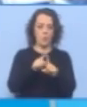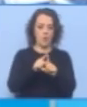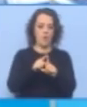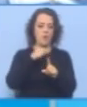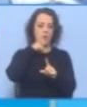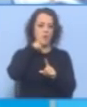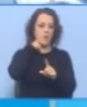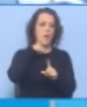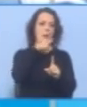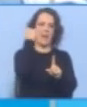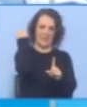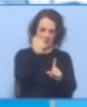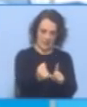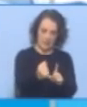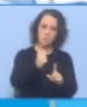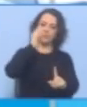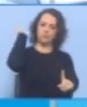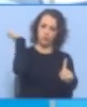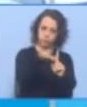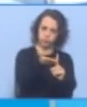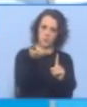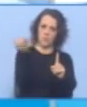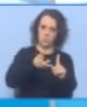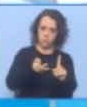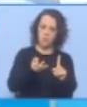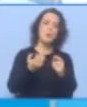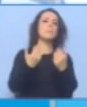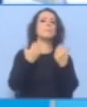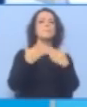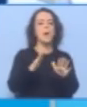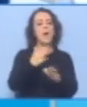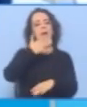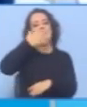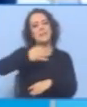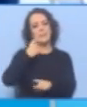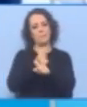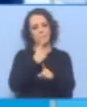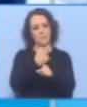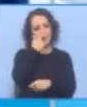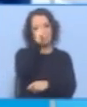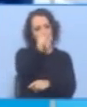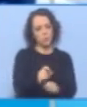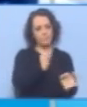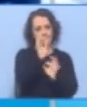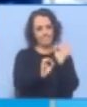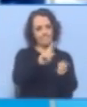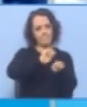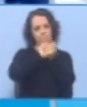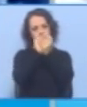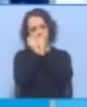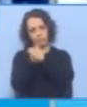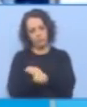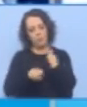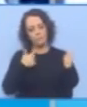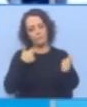o ato criminoso, acredita na possibilidade de reabilitar a pessoa, é mais conforme ao